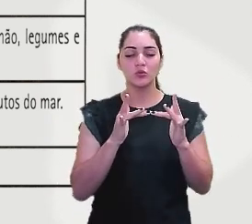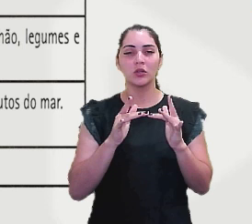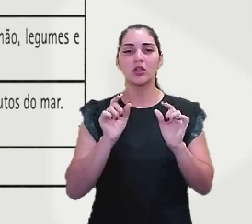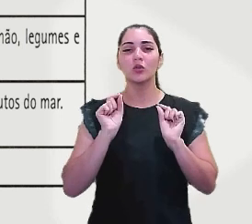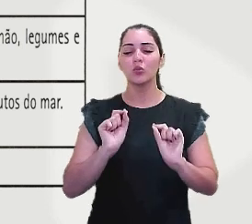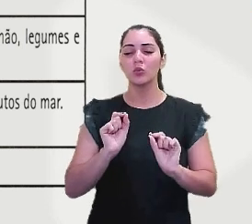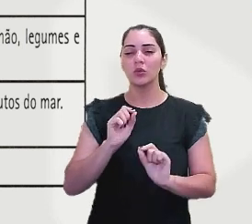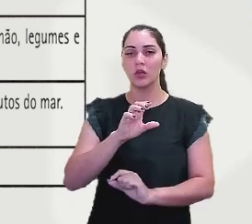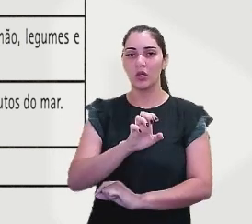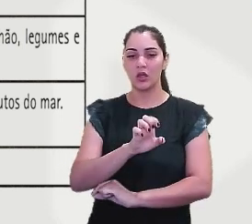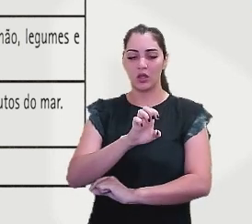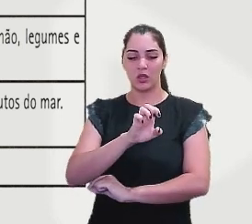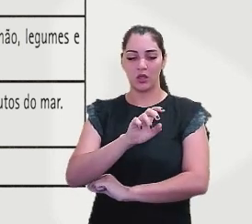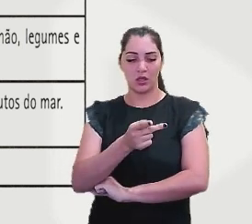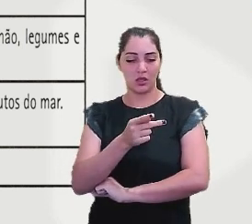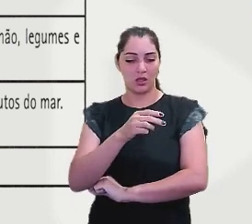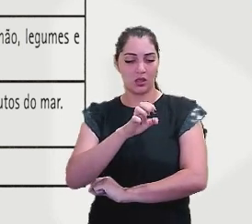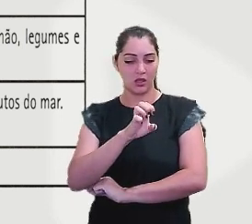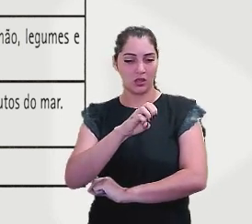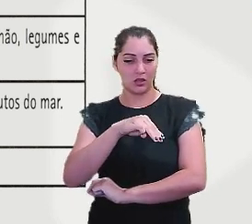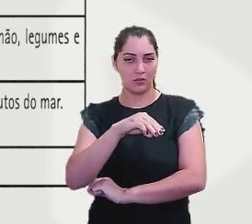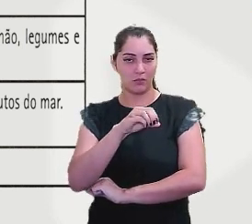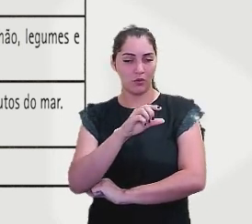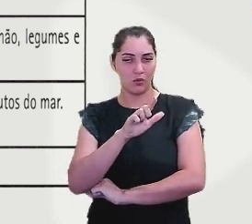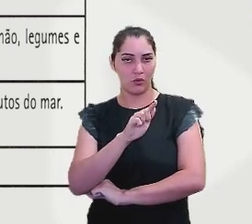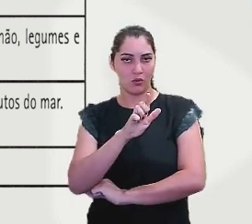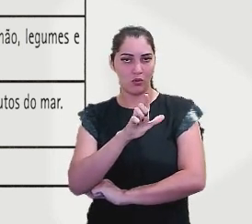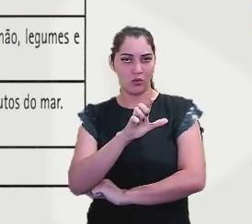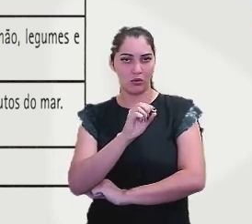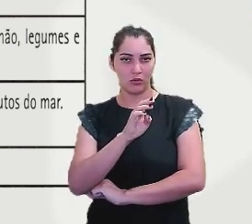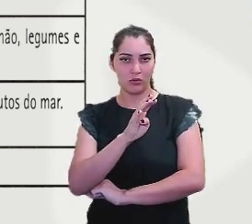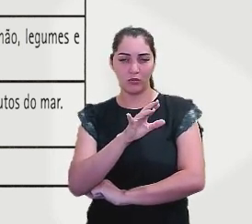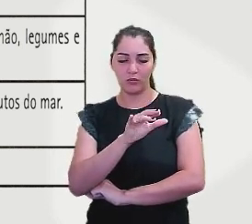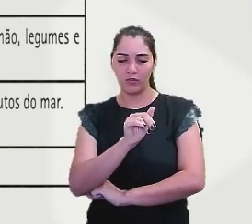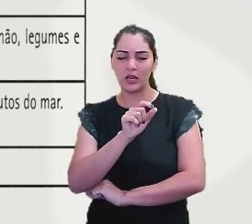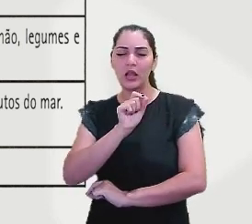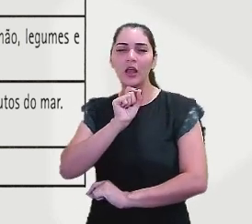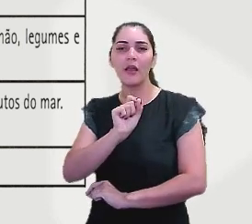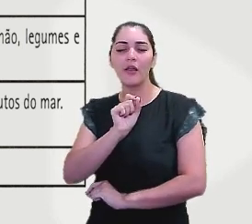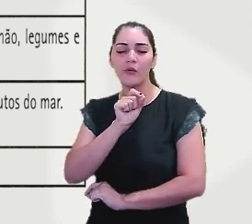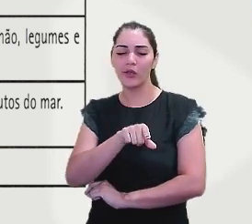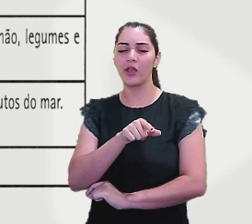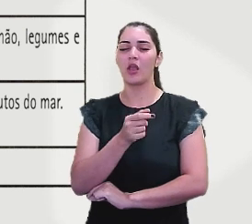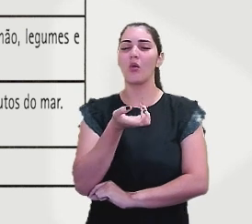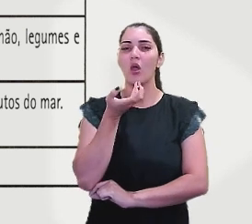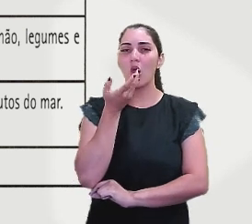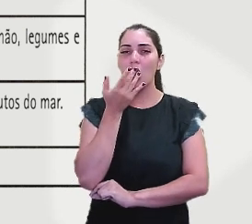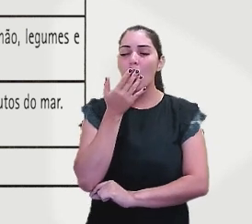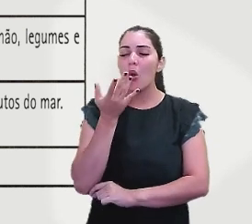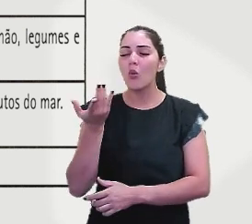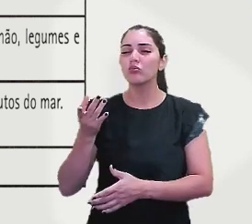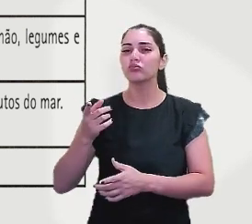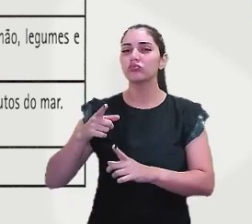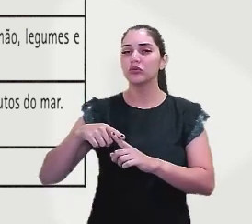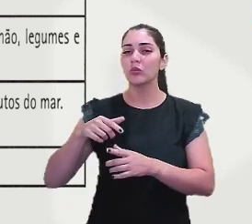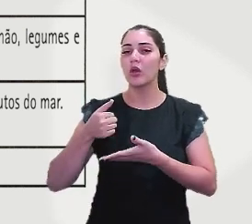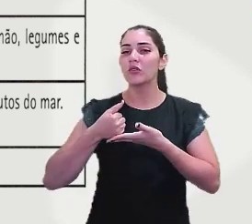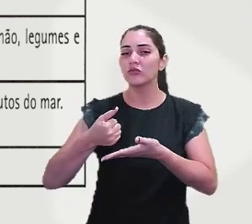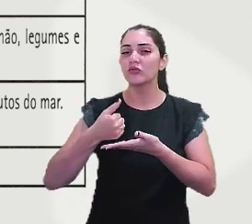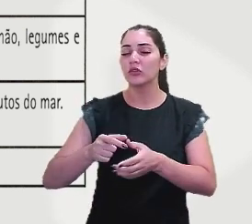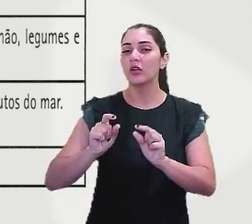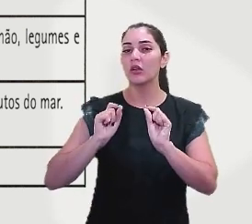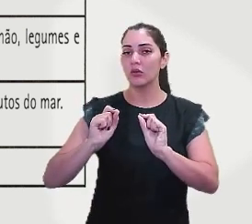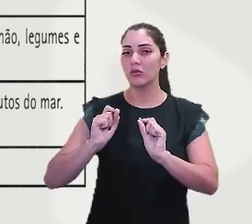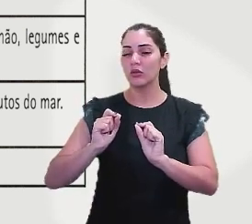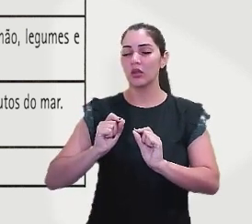E lembre-se que a hemoglobina é o quê? Ela é um pigmento, ela é uma proteína que tem a função de quê? De ajudar a